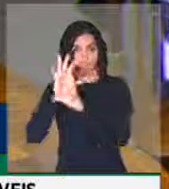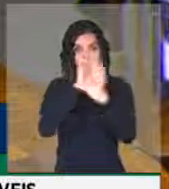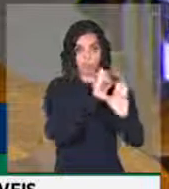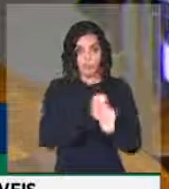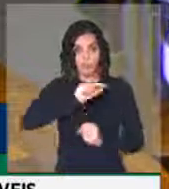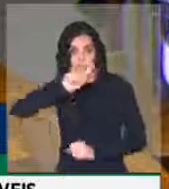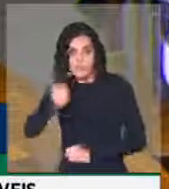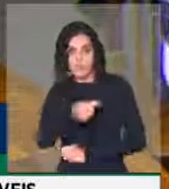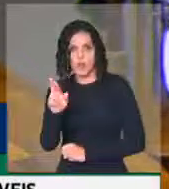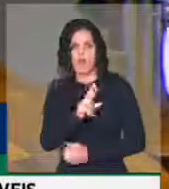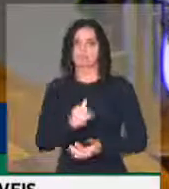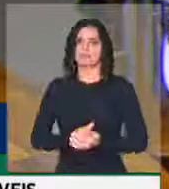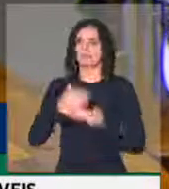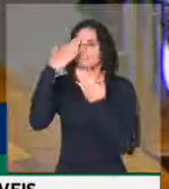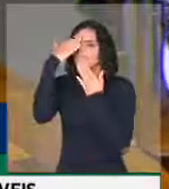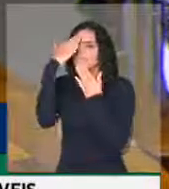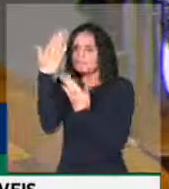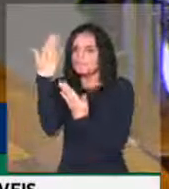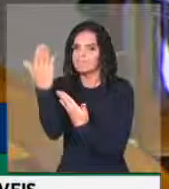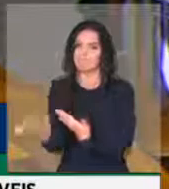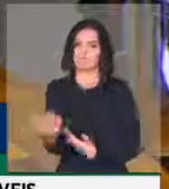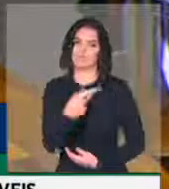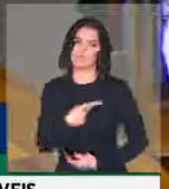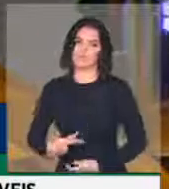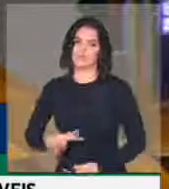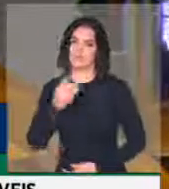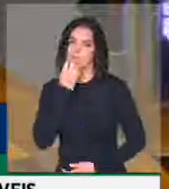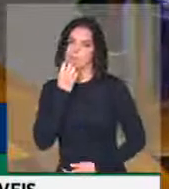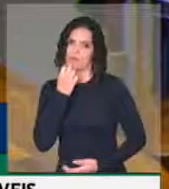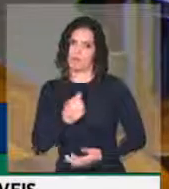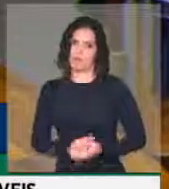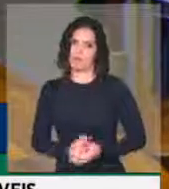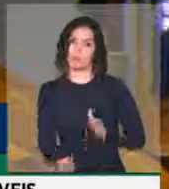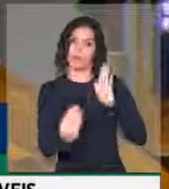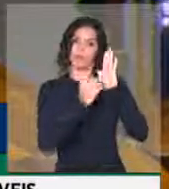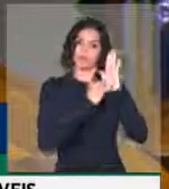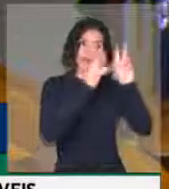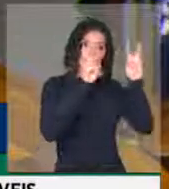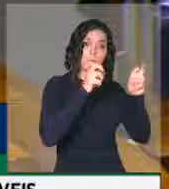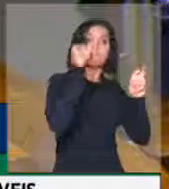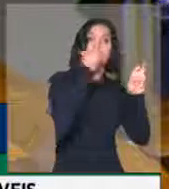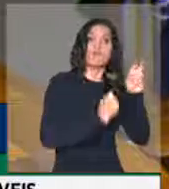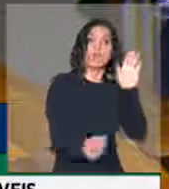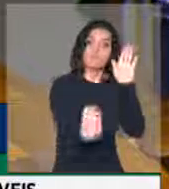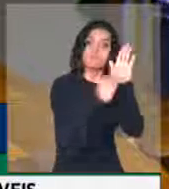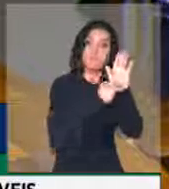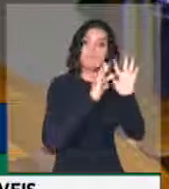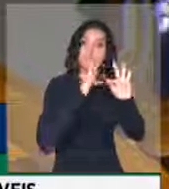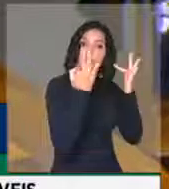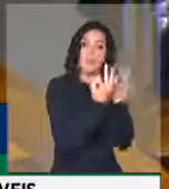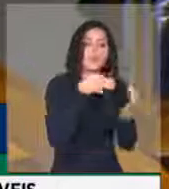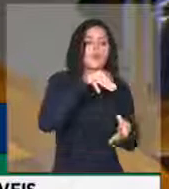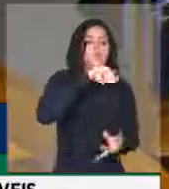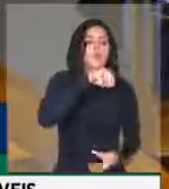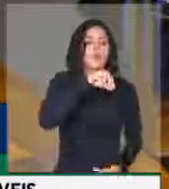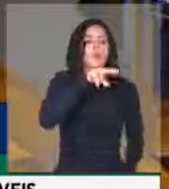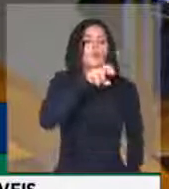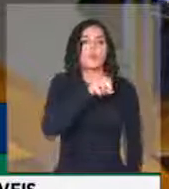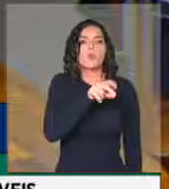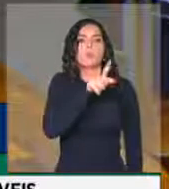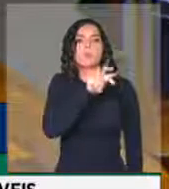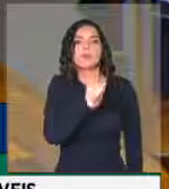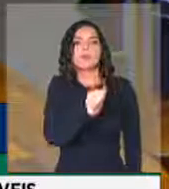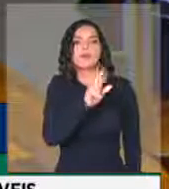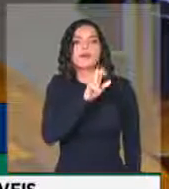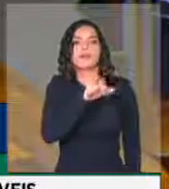quero lhe agradecer, presidente Rodrigo Maia, especialmente a inclusão do tema das mulheres, das famílias monoparentais, que tinham